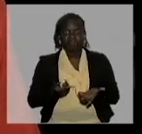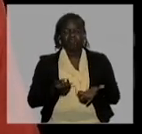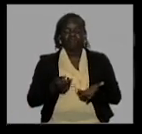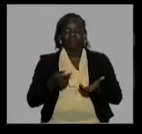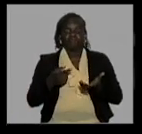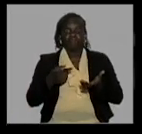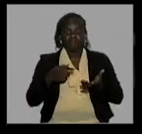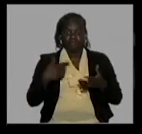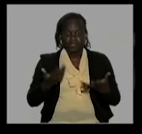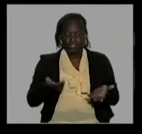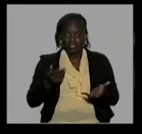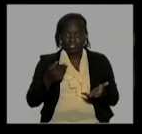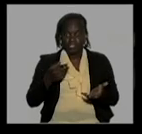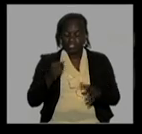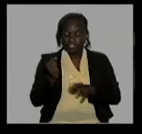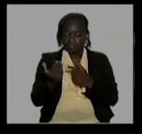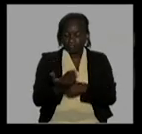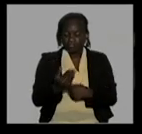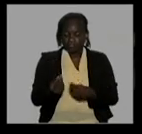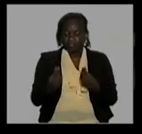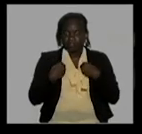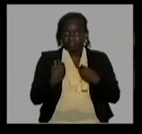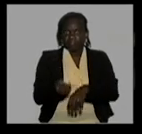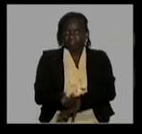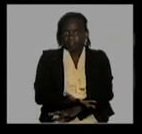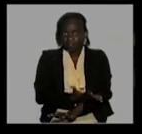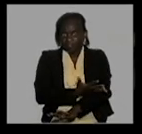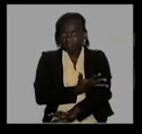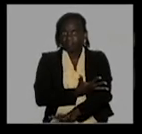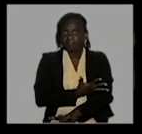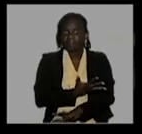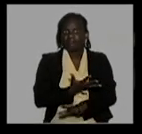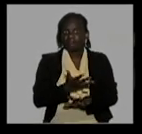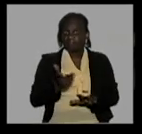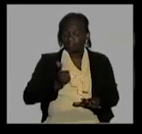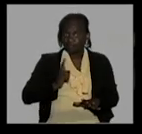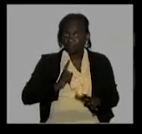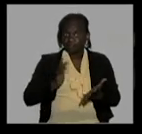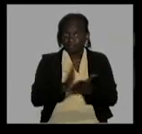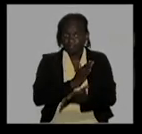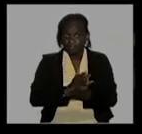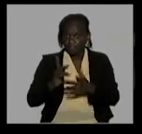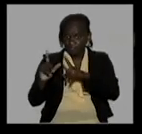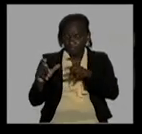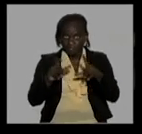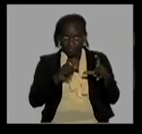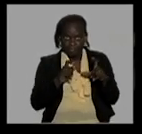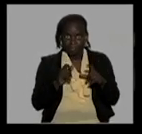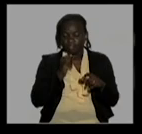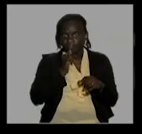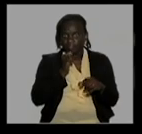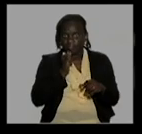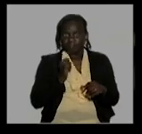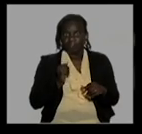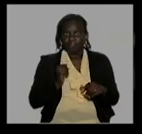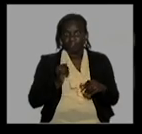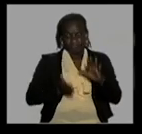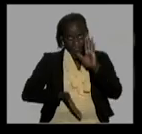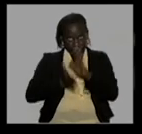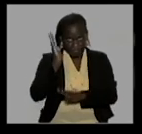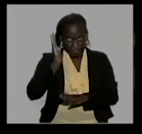também, né? Isso nos emociona muito, assim. Então tem algumas fotografias, por